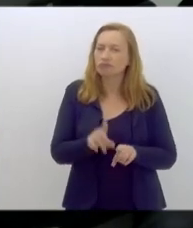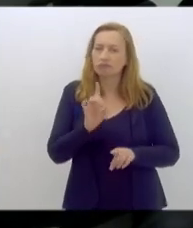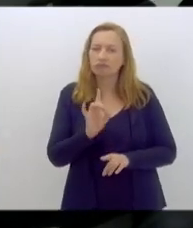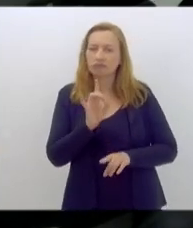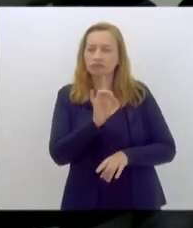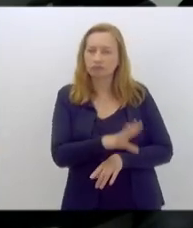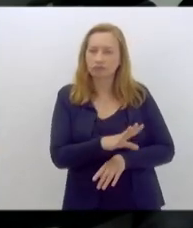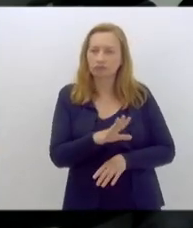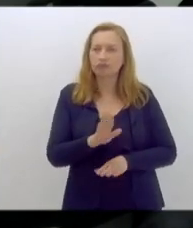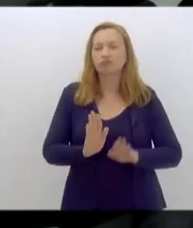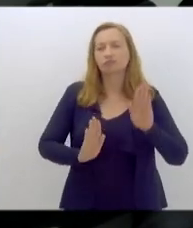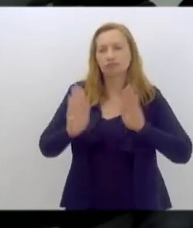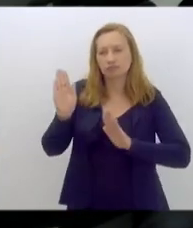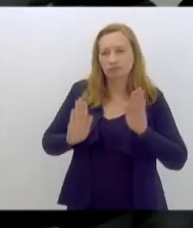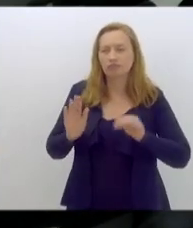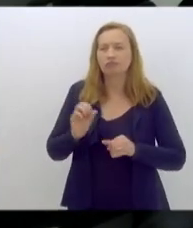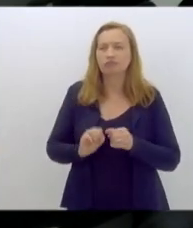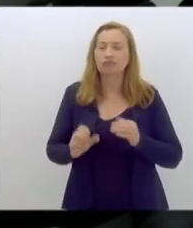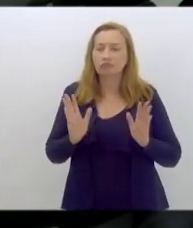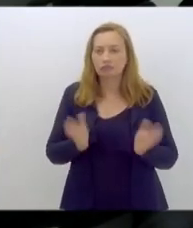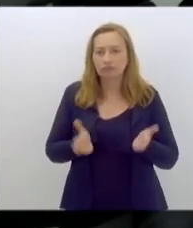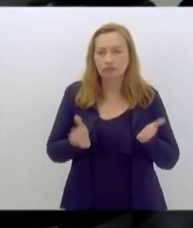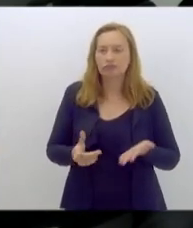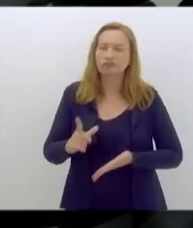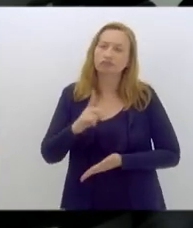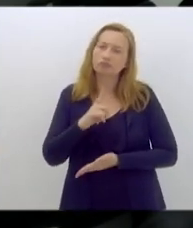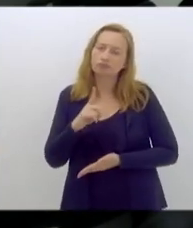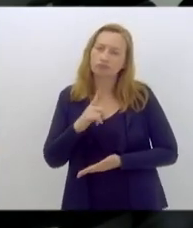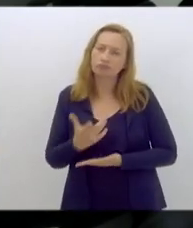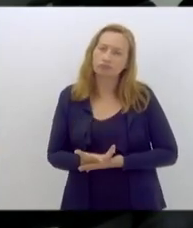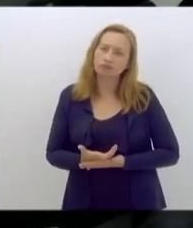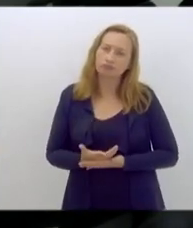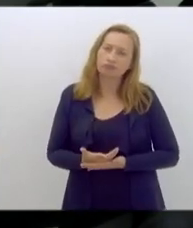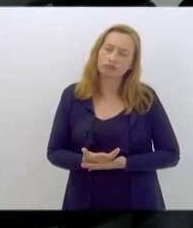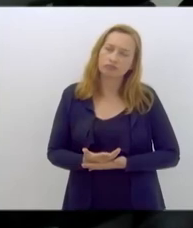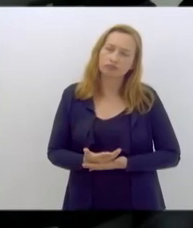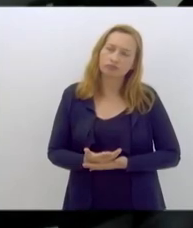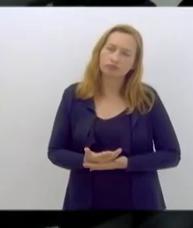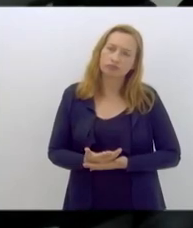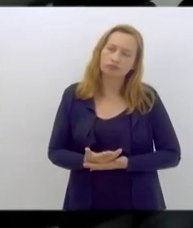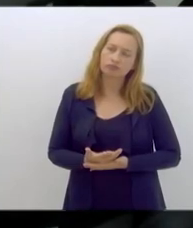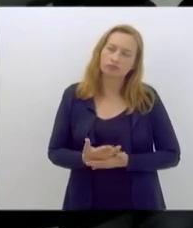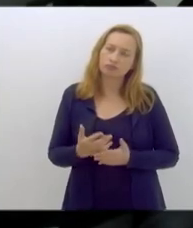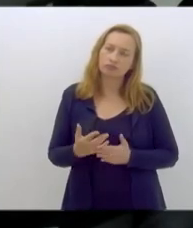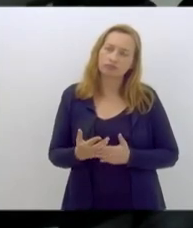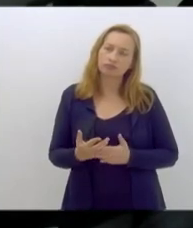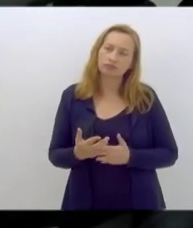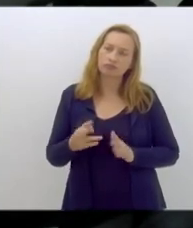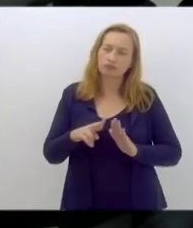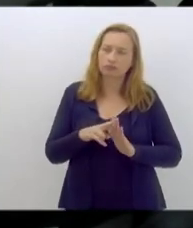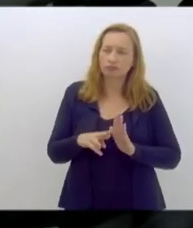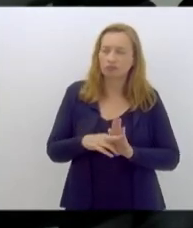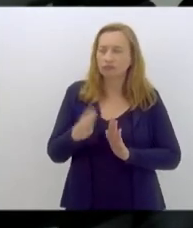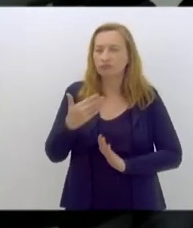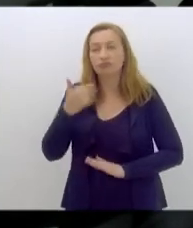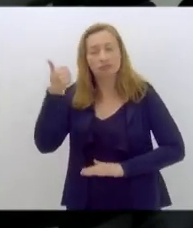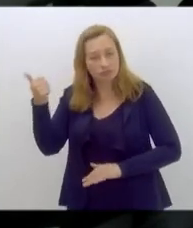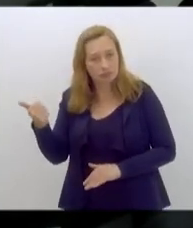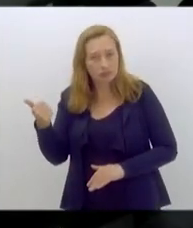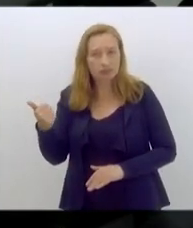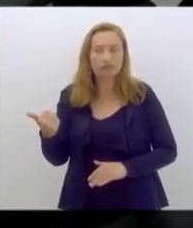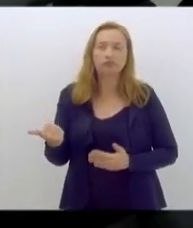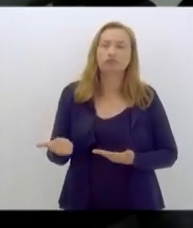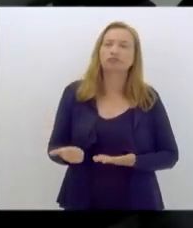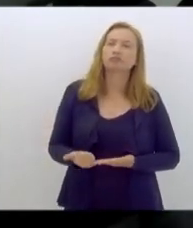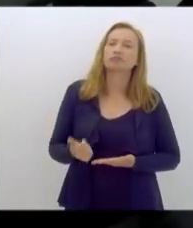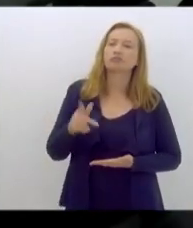foi feito ou seja hoje que você tem condições que são mais desfavoráveis ao branco como a portabilidade